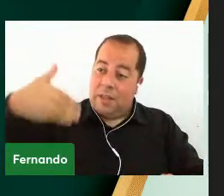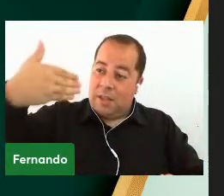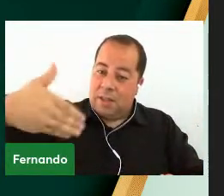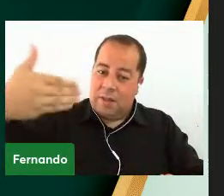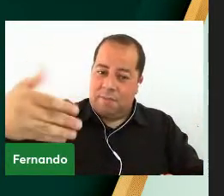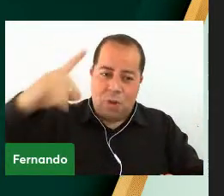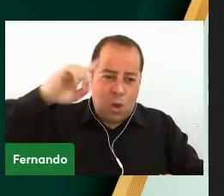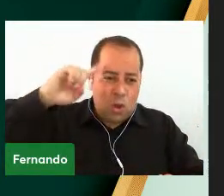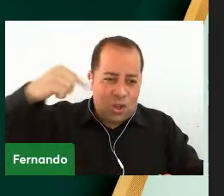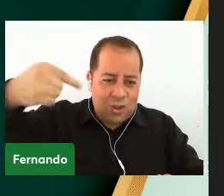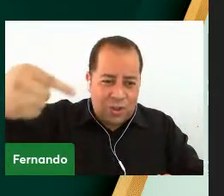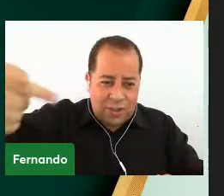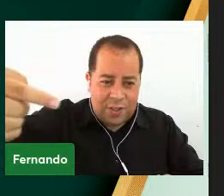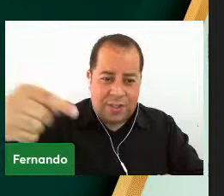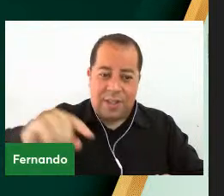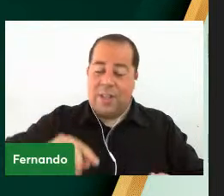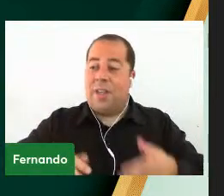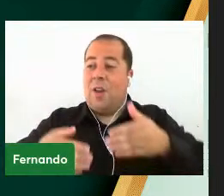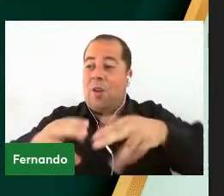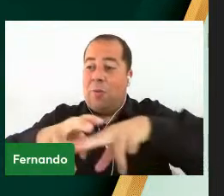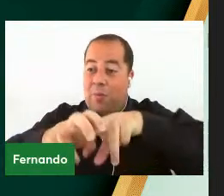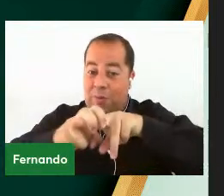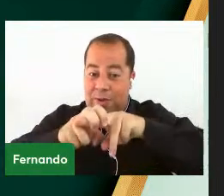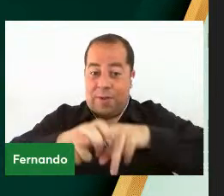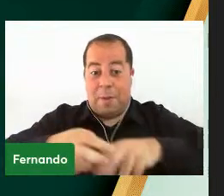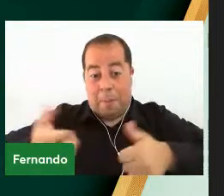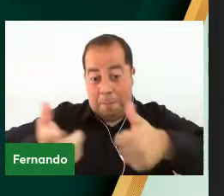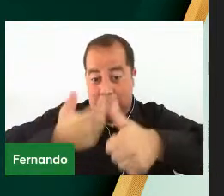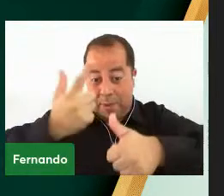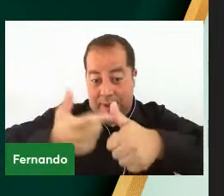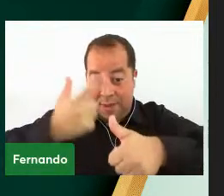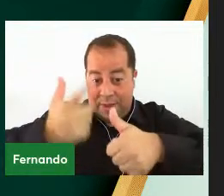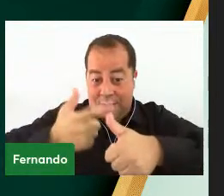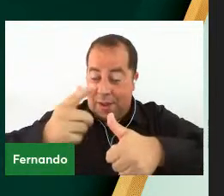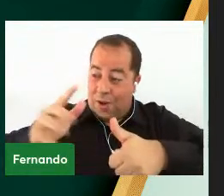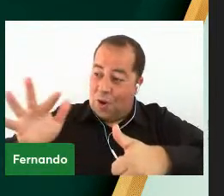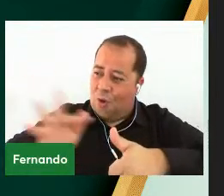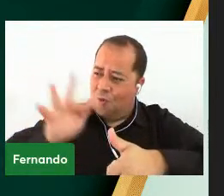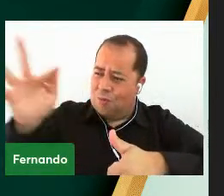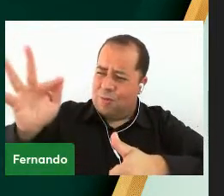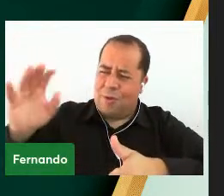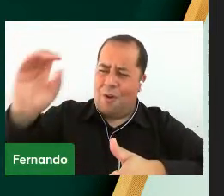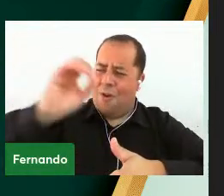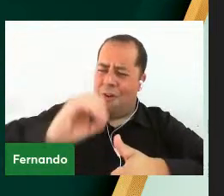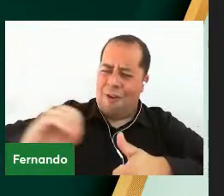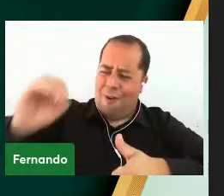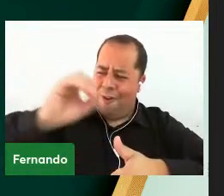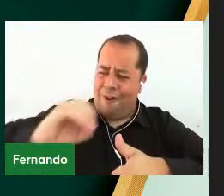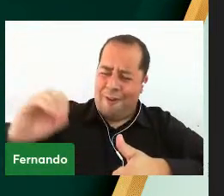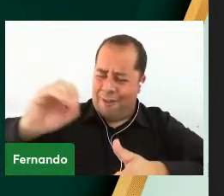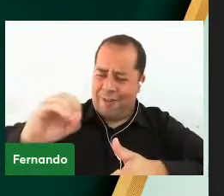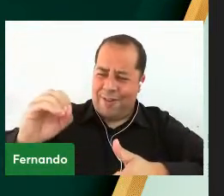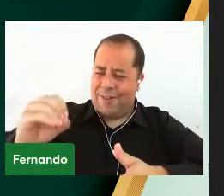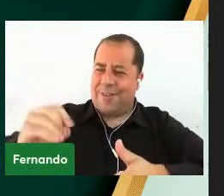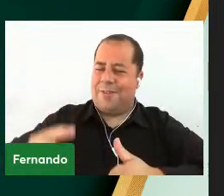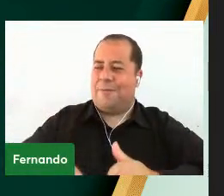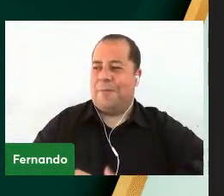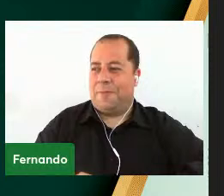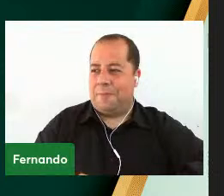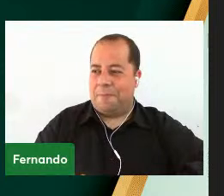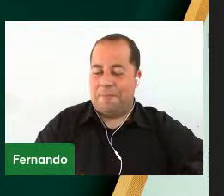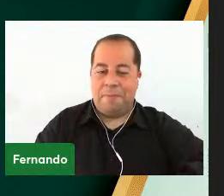vida. Por isso, primeiramente, quero desejar um futuro brilhante, e relembrando aqui